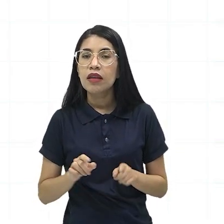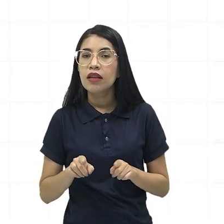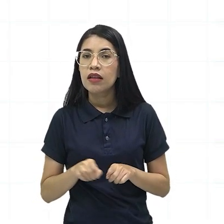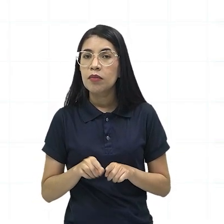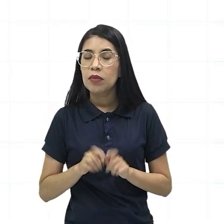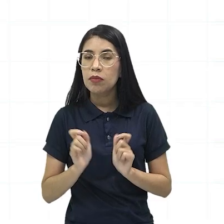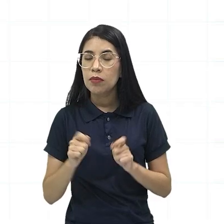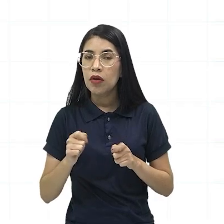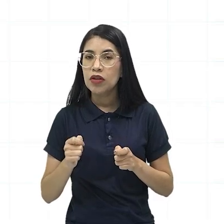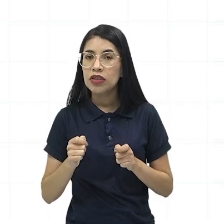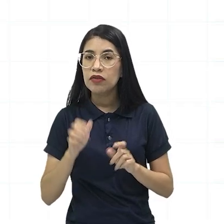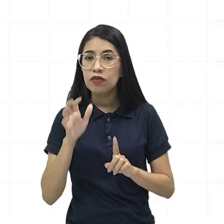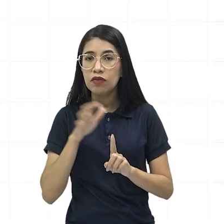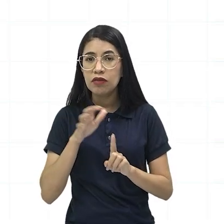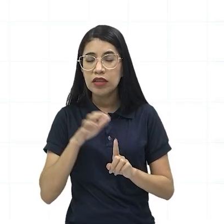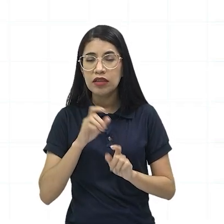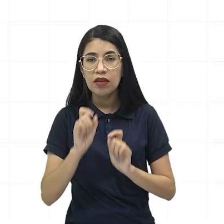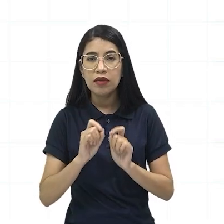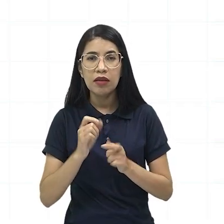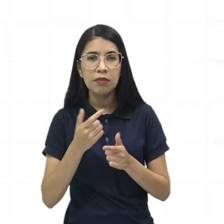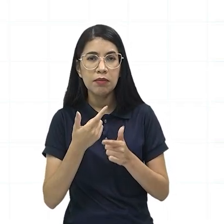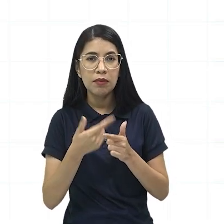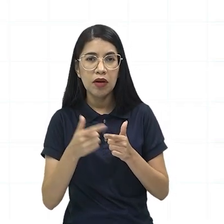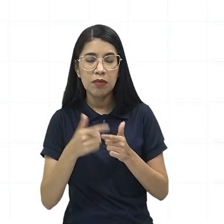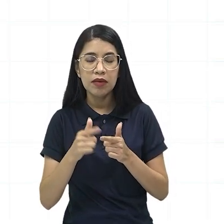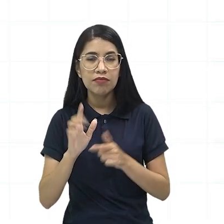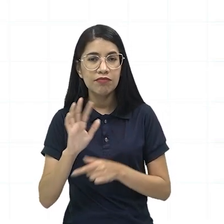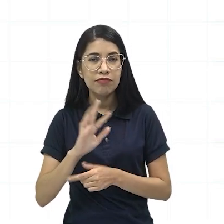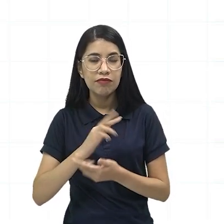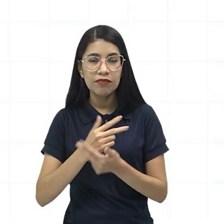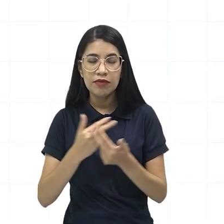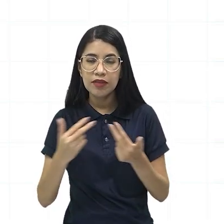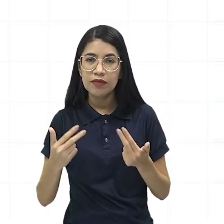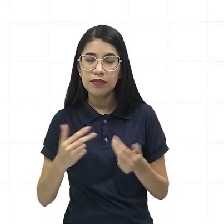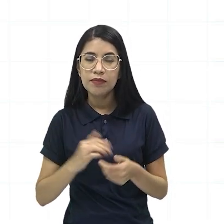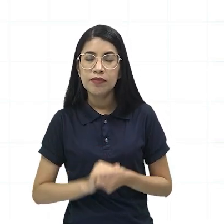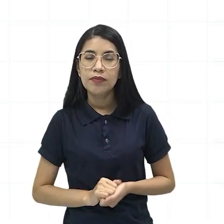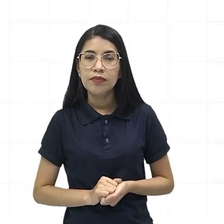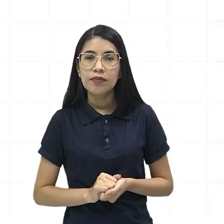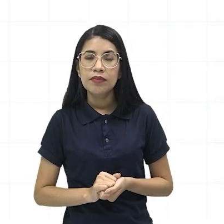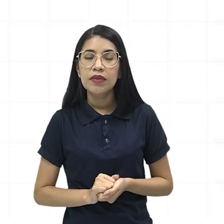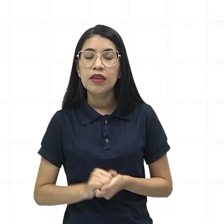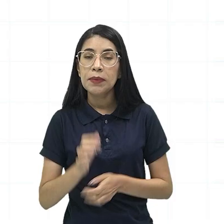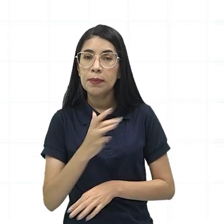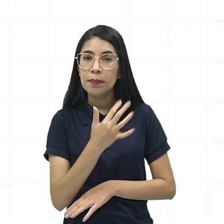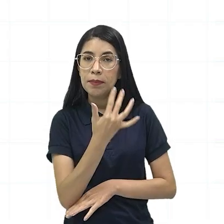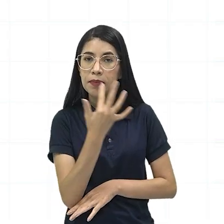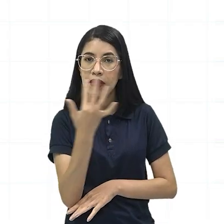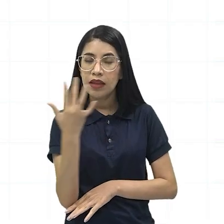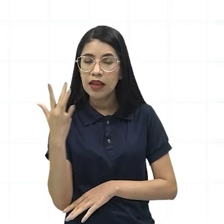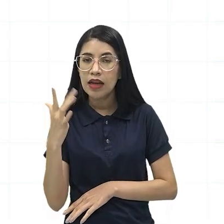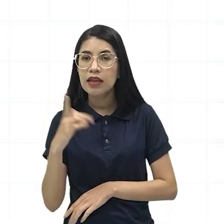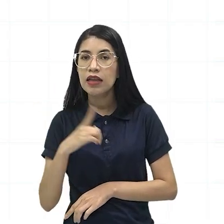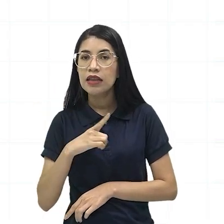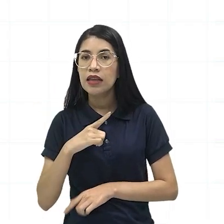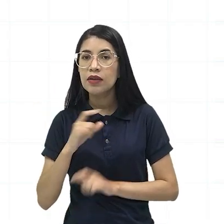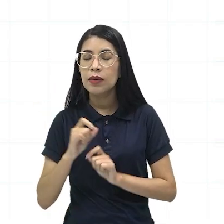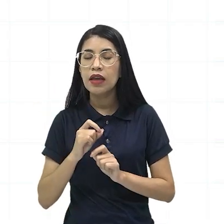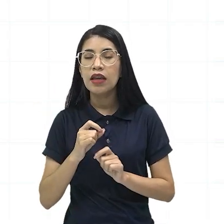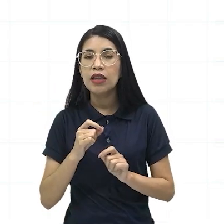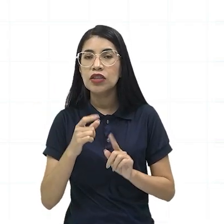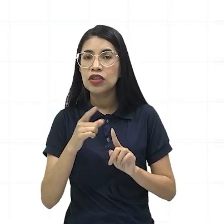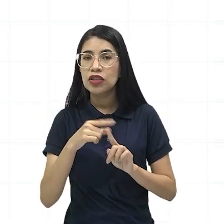podem promover terríveis anarquias, que pode tremer a qualquer momento, né? A natureza tem outros meios